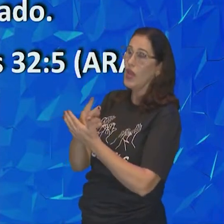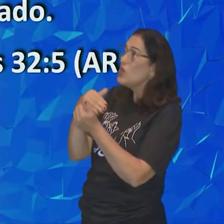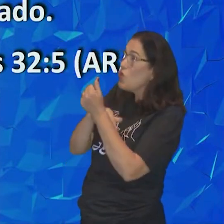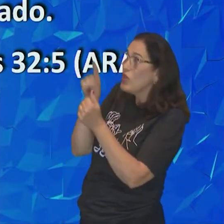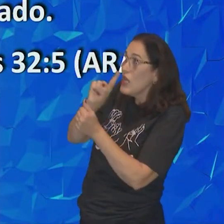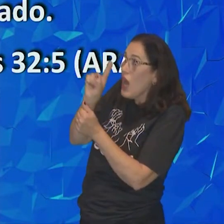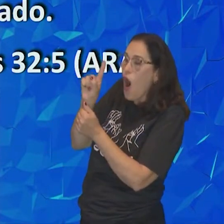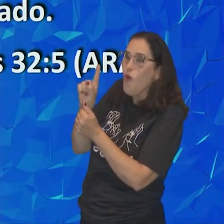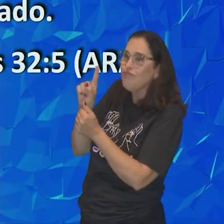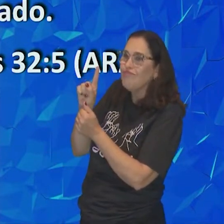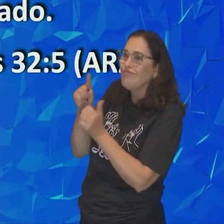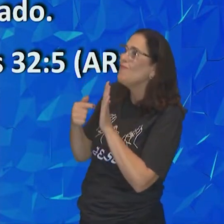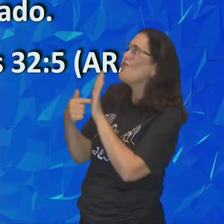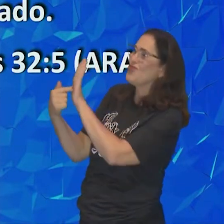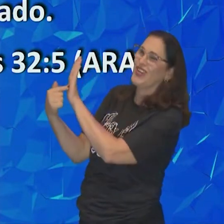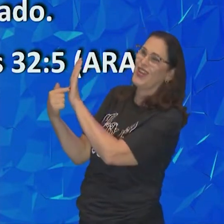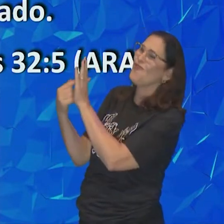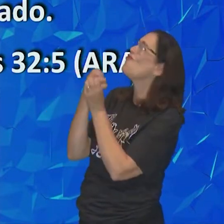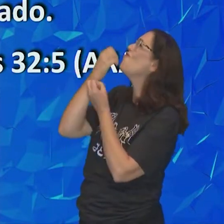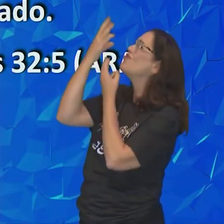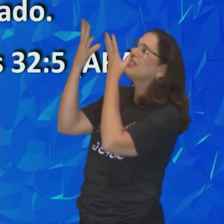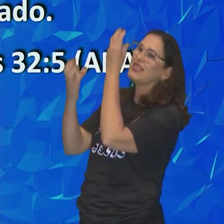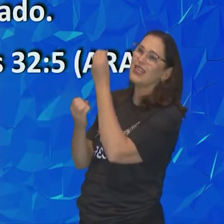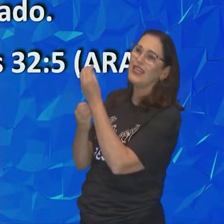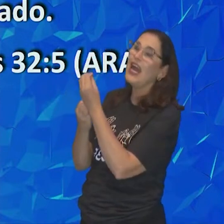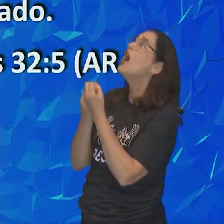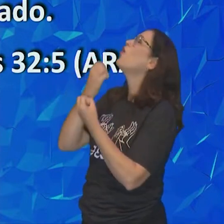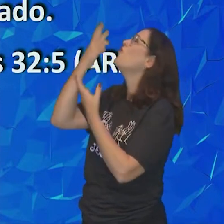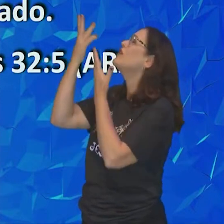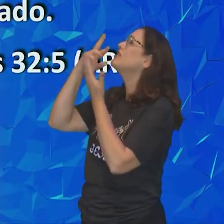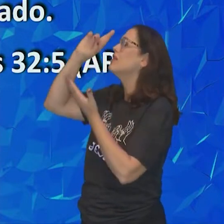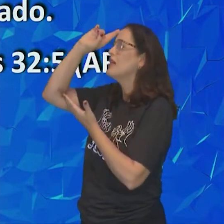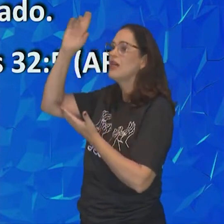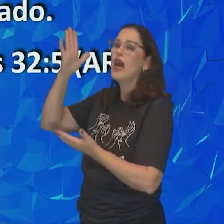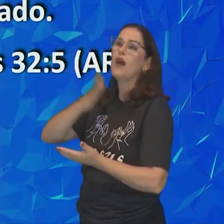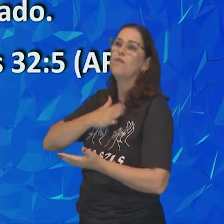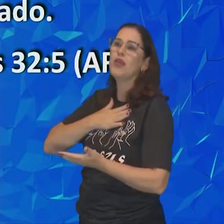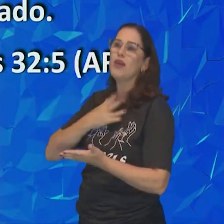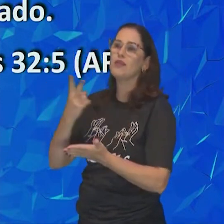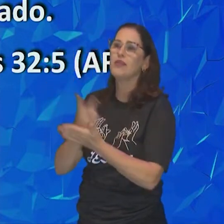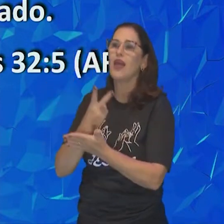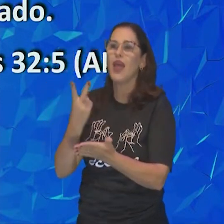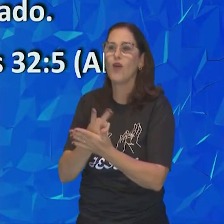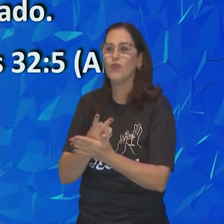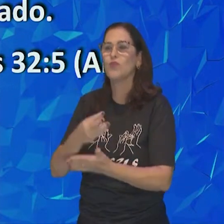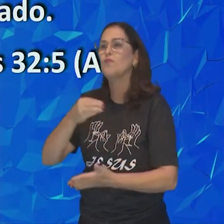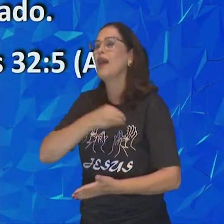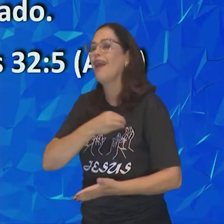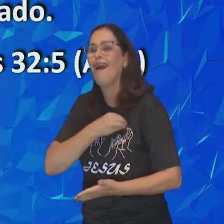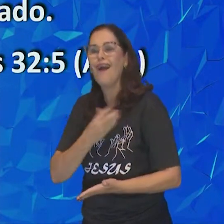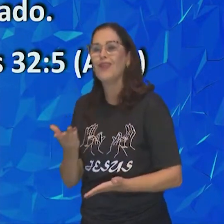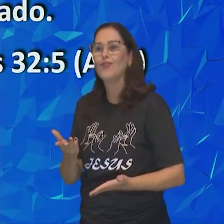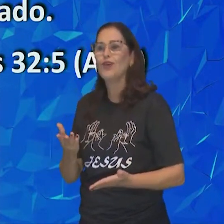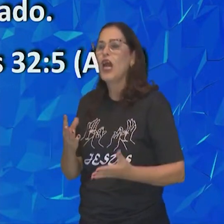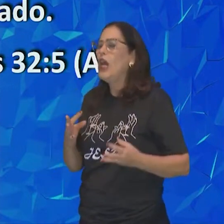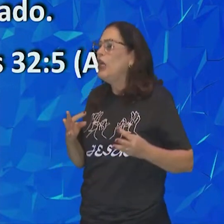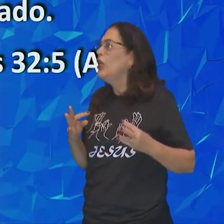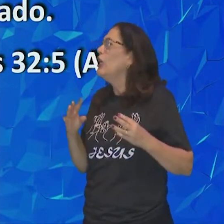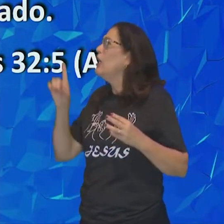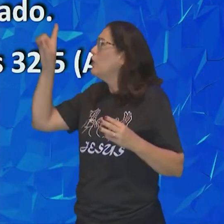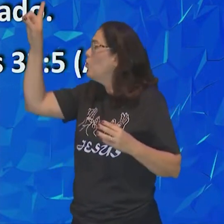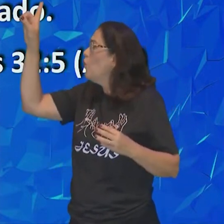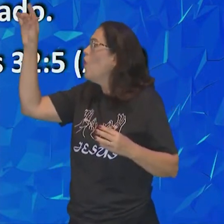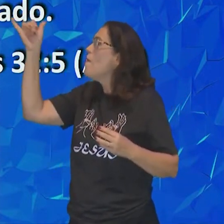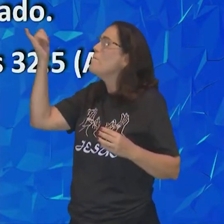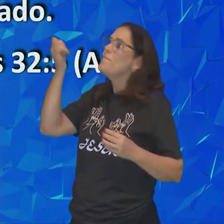ocultei. E eu disse: confessarei ao Senhor as minhas transgressões, e tu